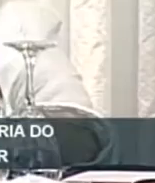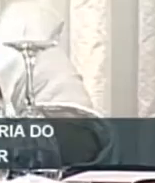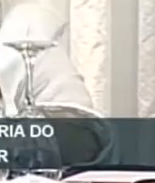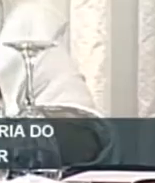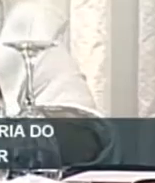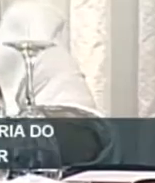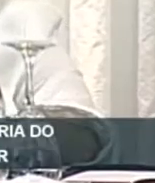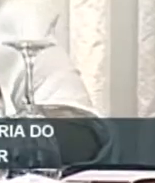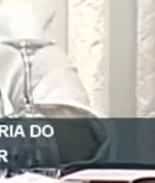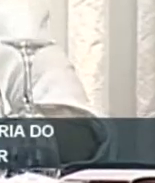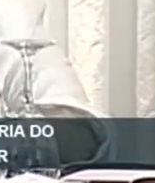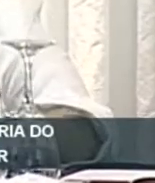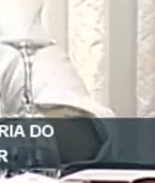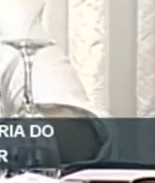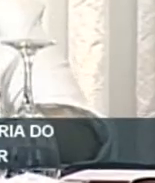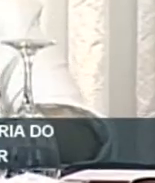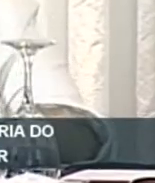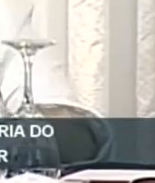obrigada.